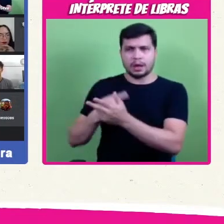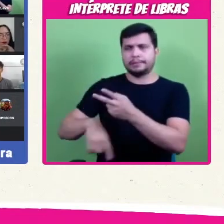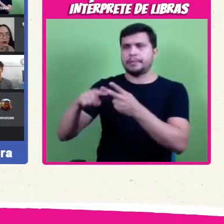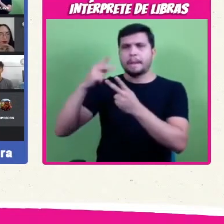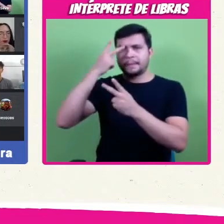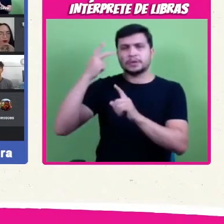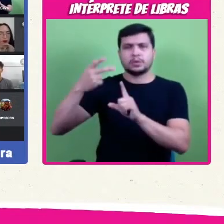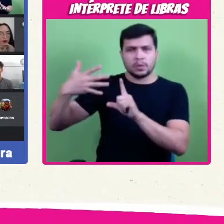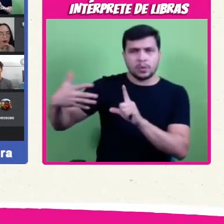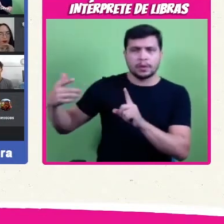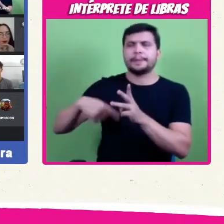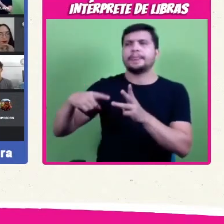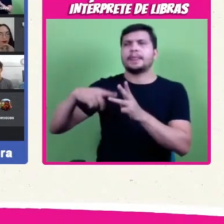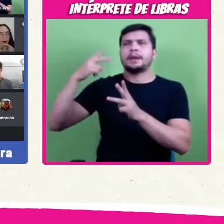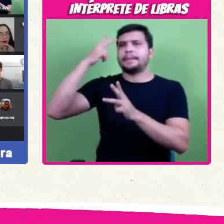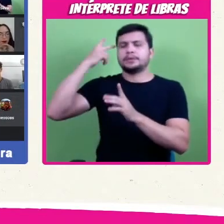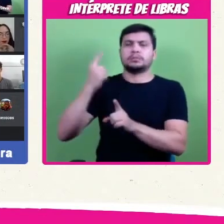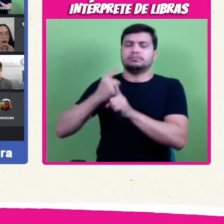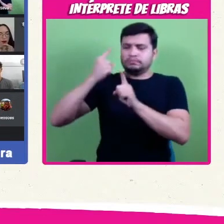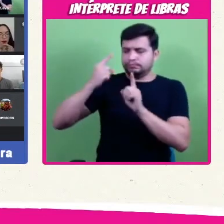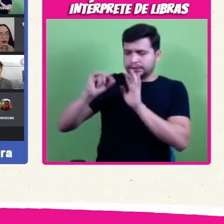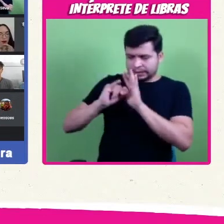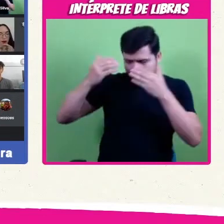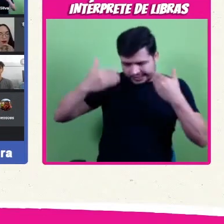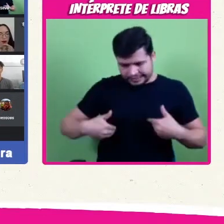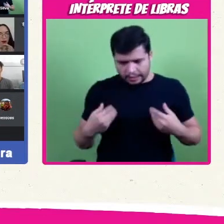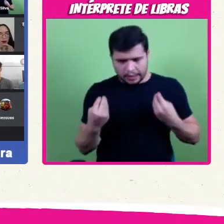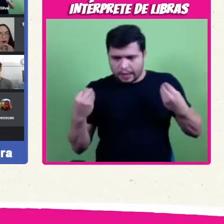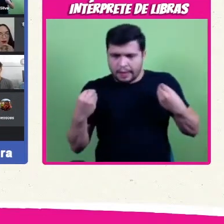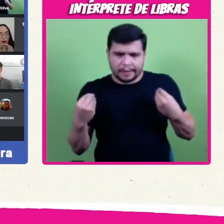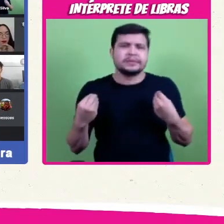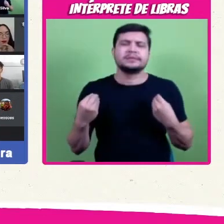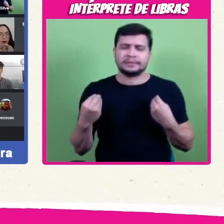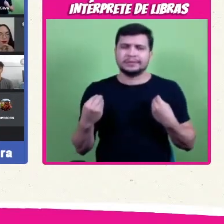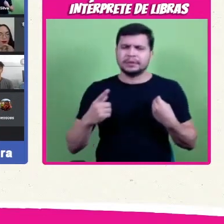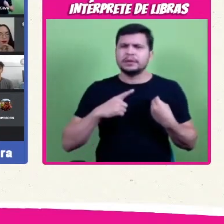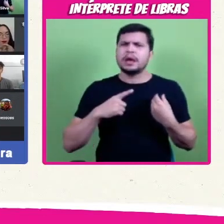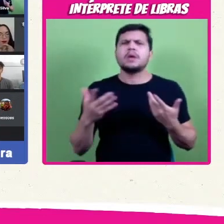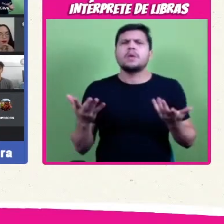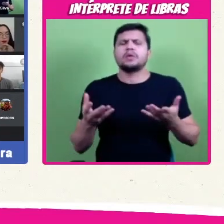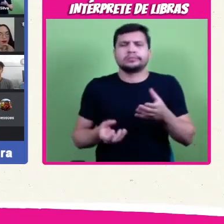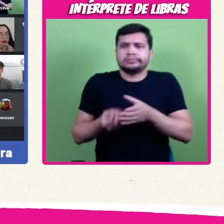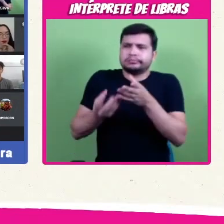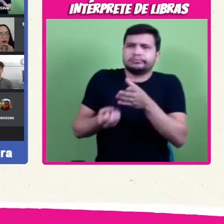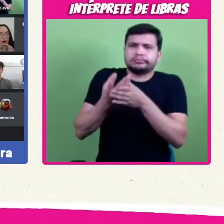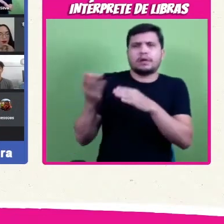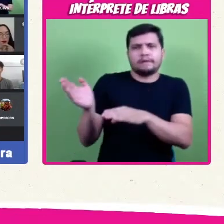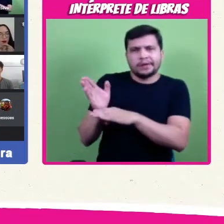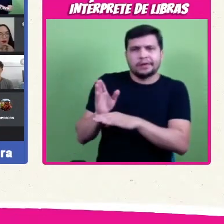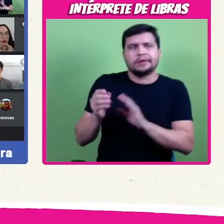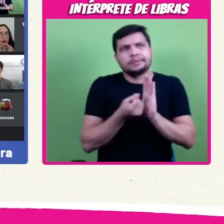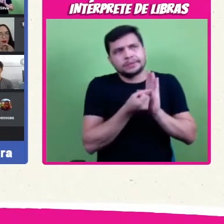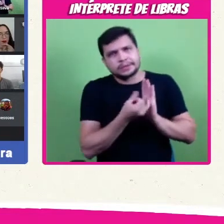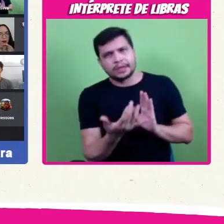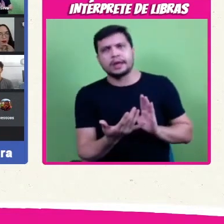descoberta também. A gente vê várias produções hoje que a gente não via antes, né? Eu, por